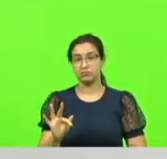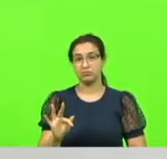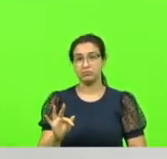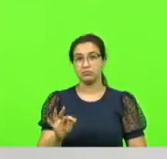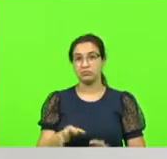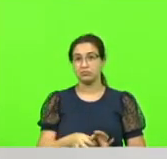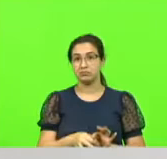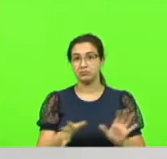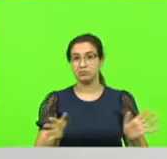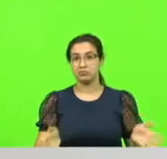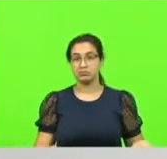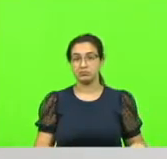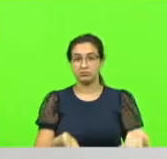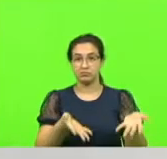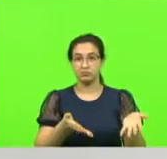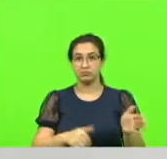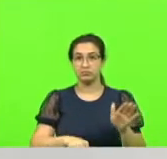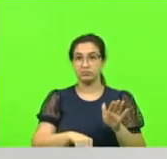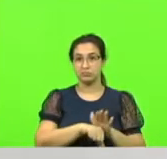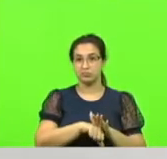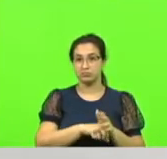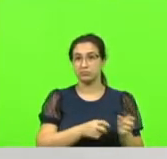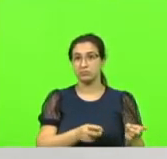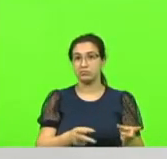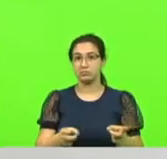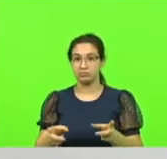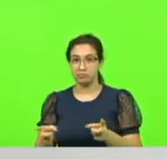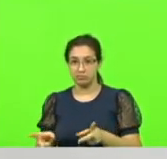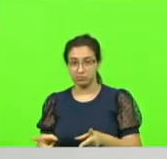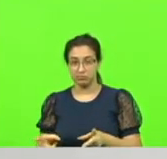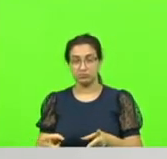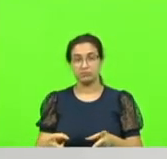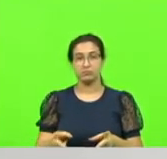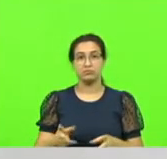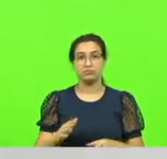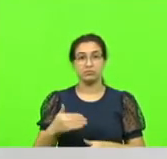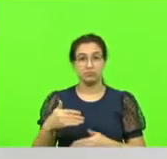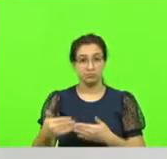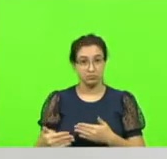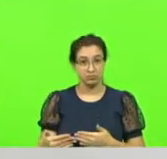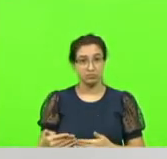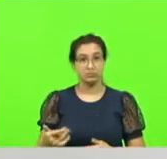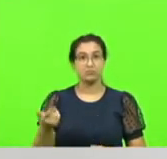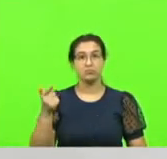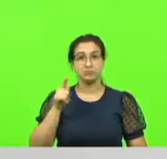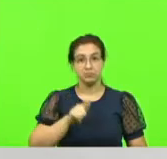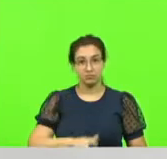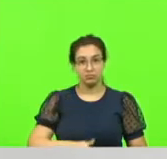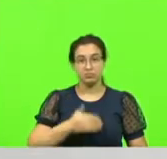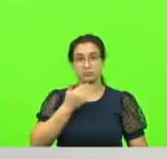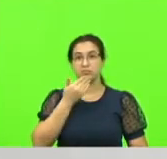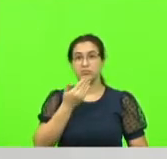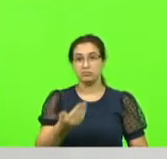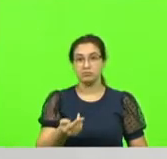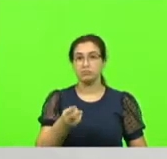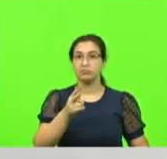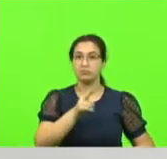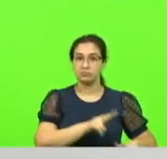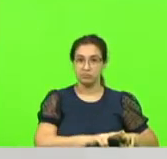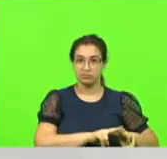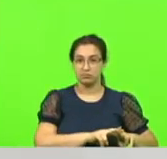soltou um traficante e, depois de soltar, emitiu de novo o pedido de prisão.